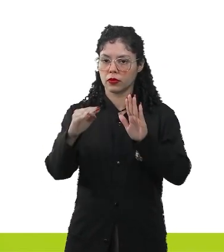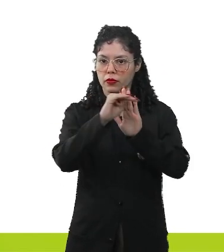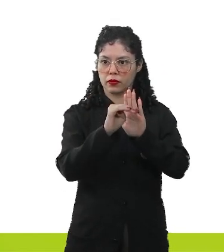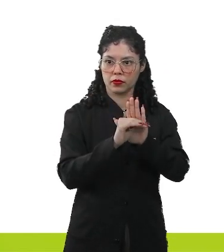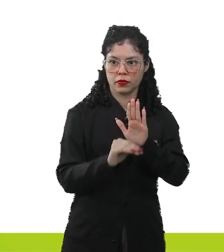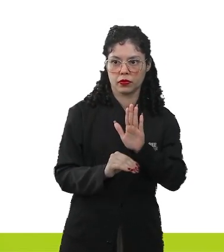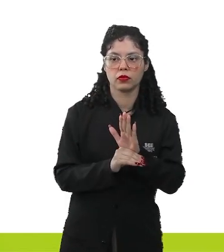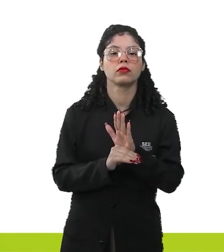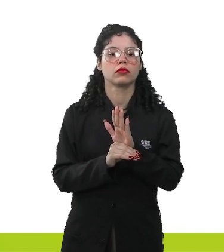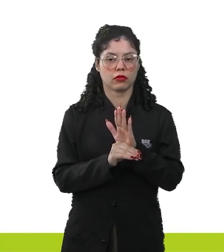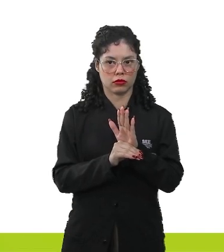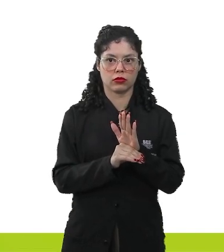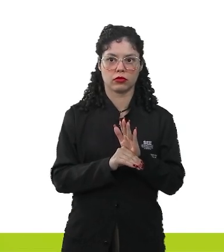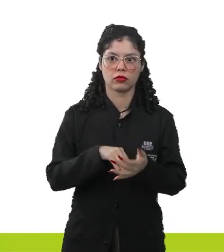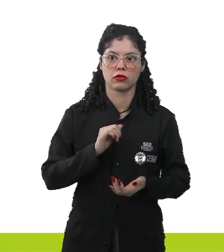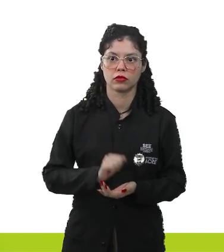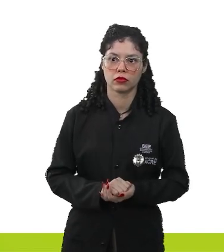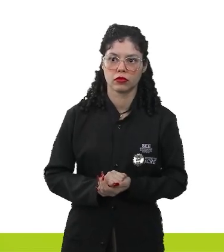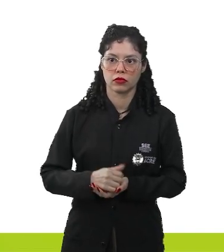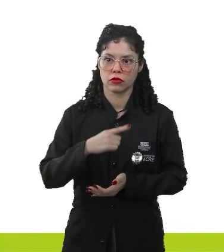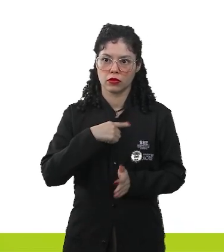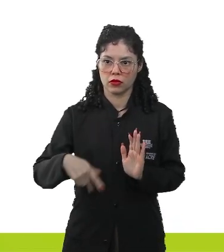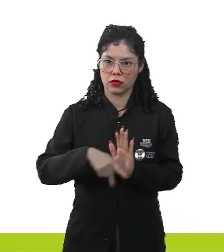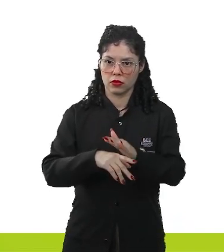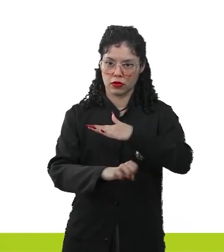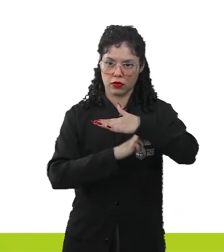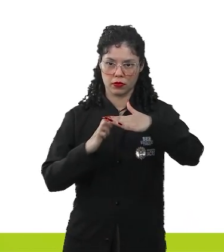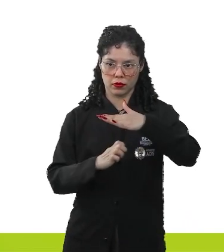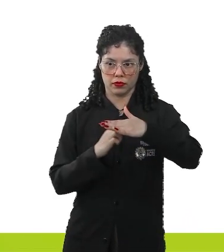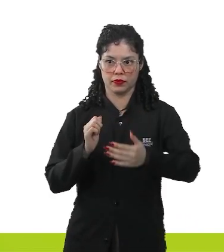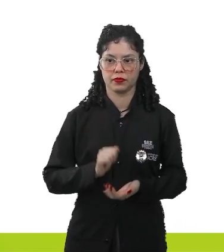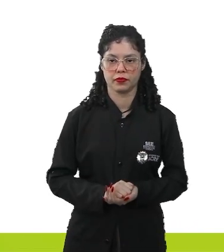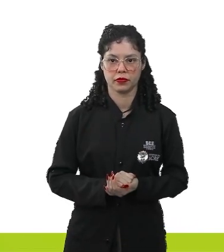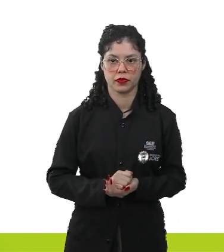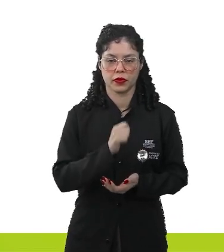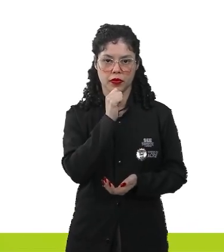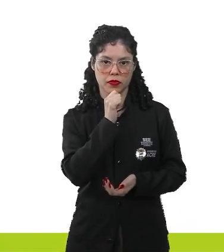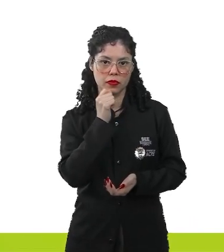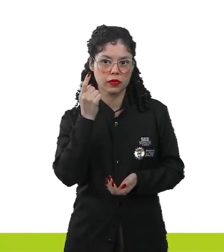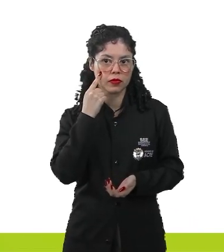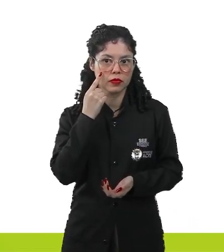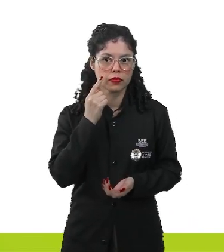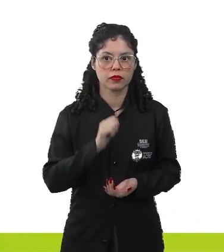classificação do desempenho da empresa? Vamos lá, vamos observar uma coisinha primeiro.